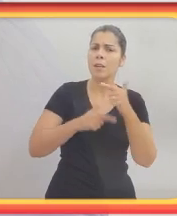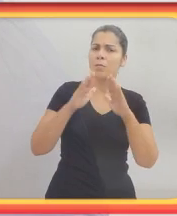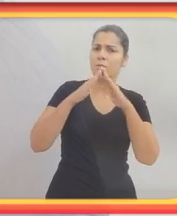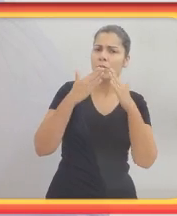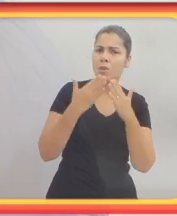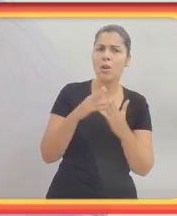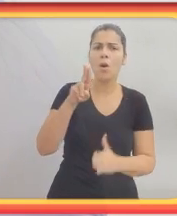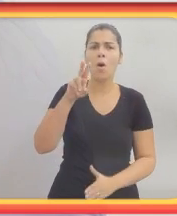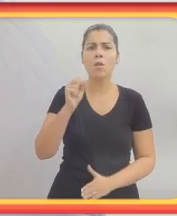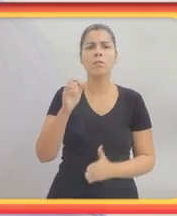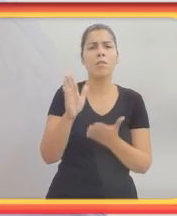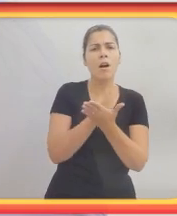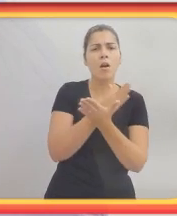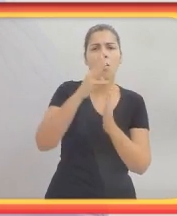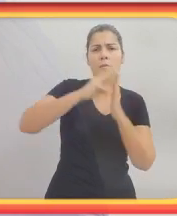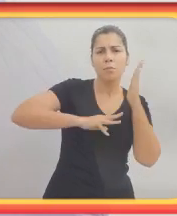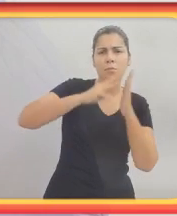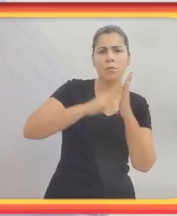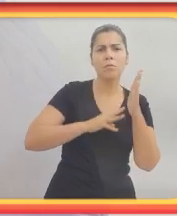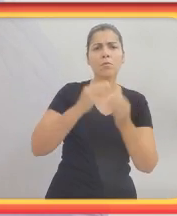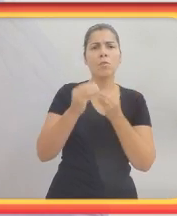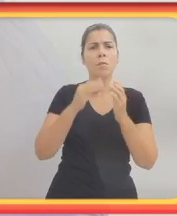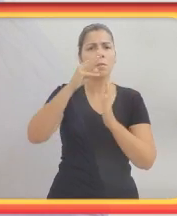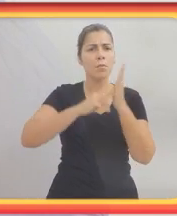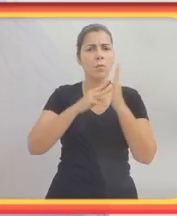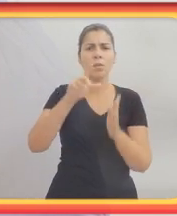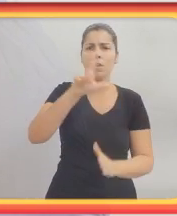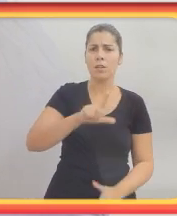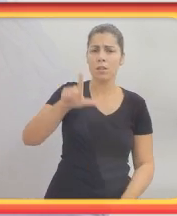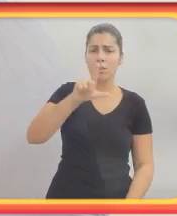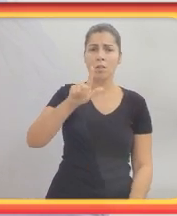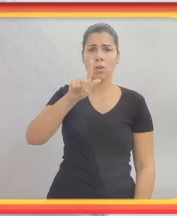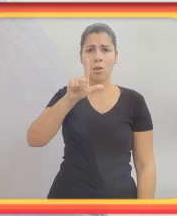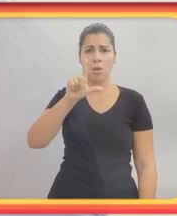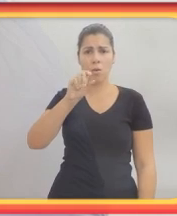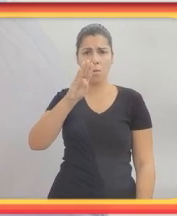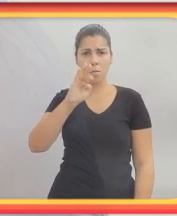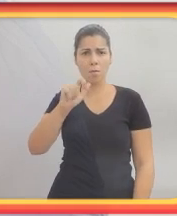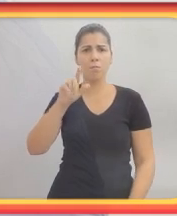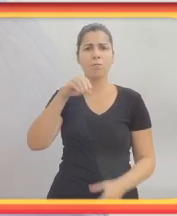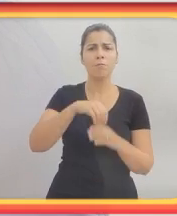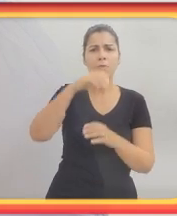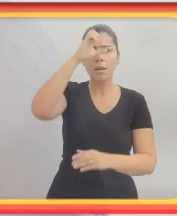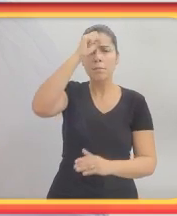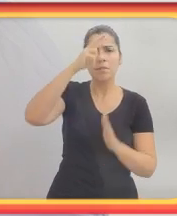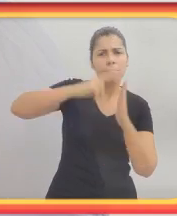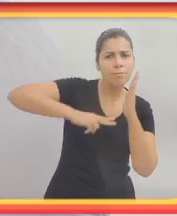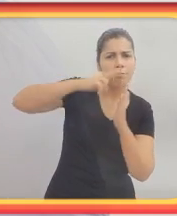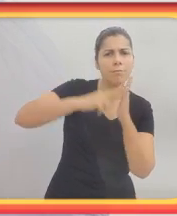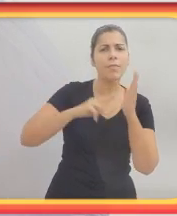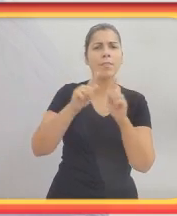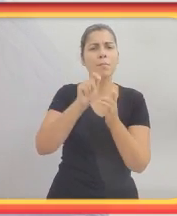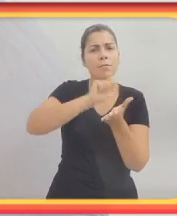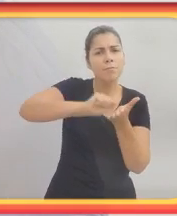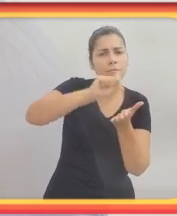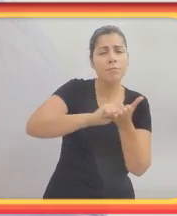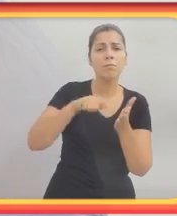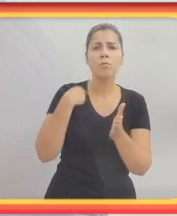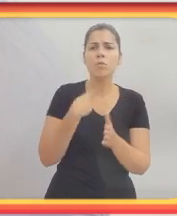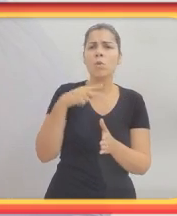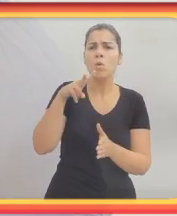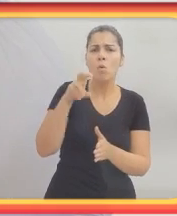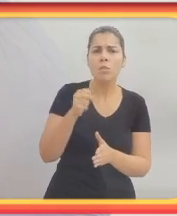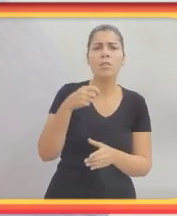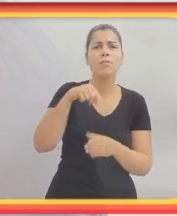No trabalho da escola, utilizamos alguns métodos, tais como o método de leitura global para a aprendizagem da leitura e da